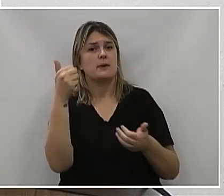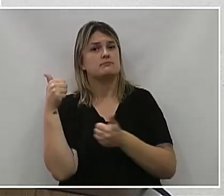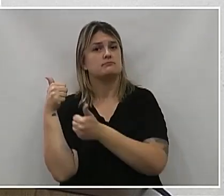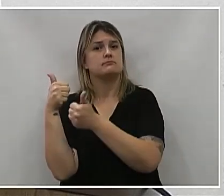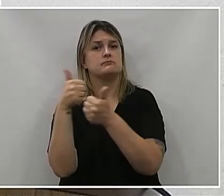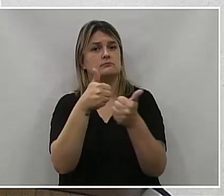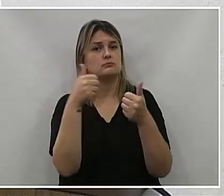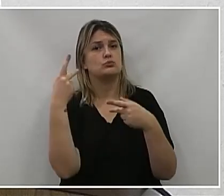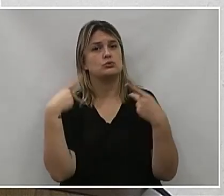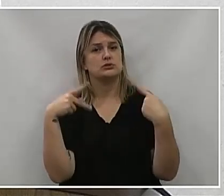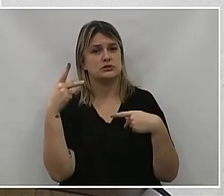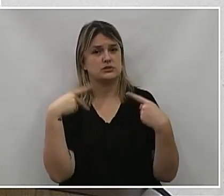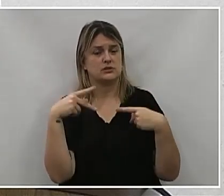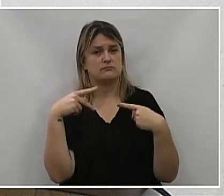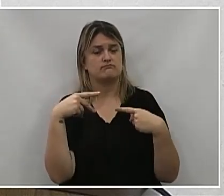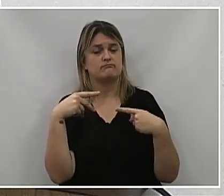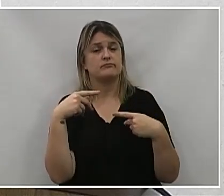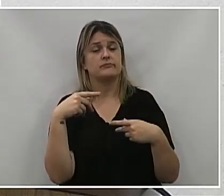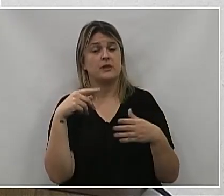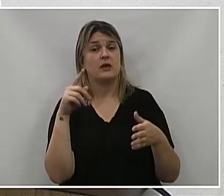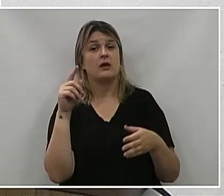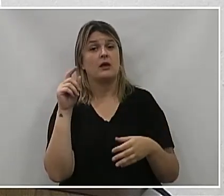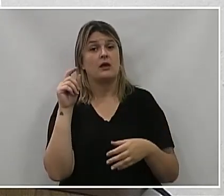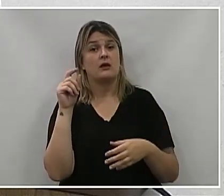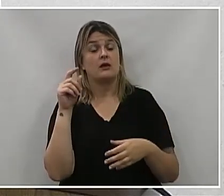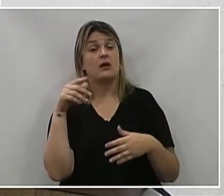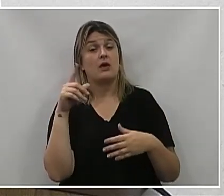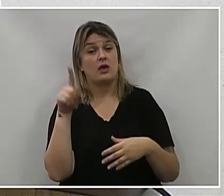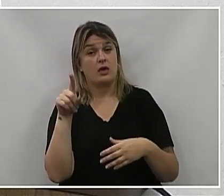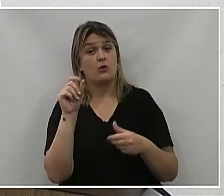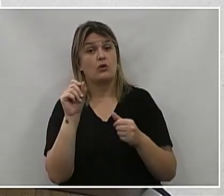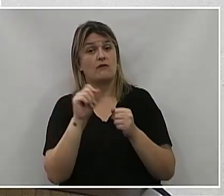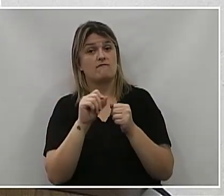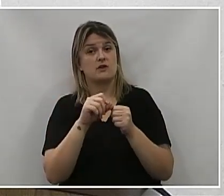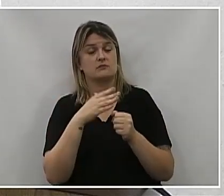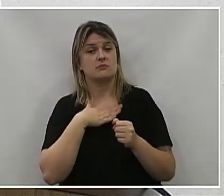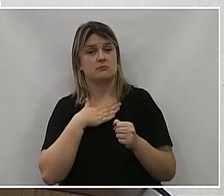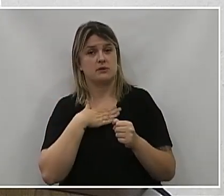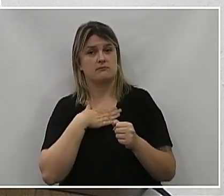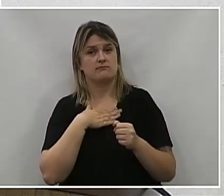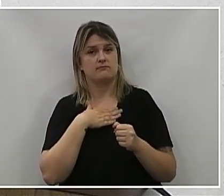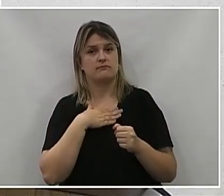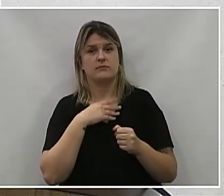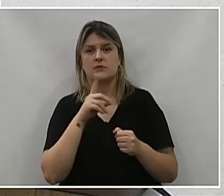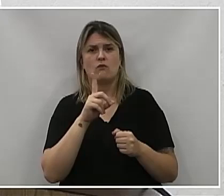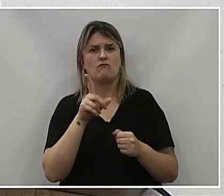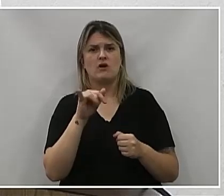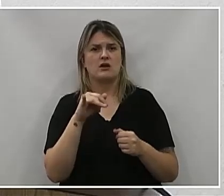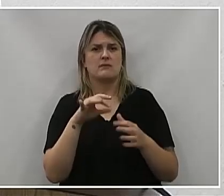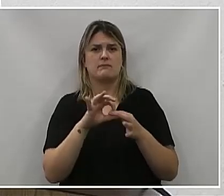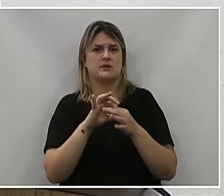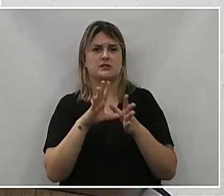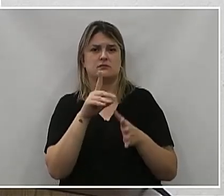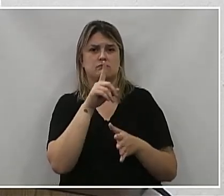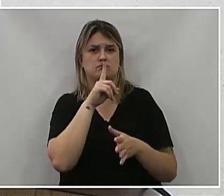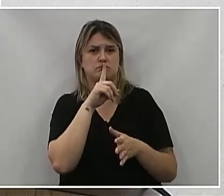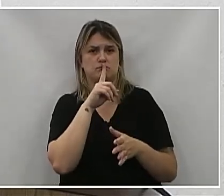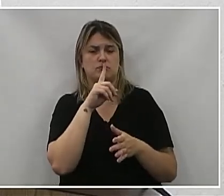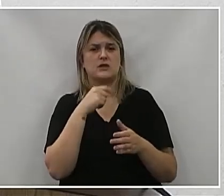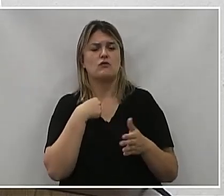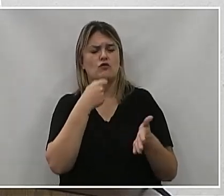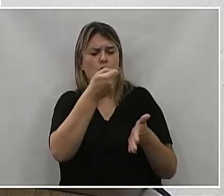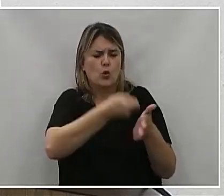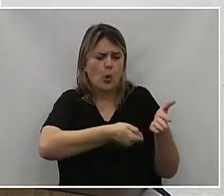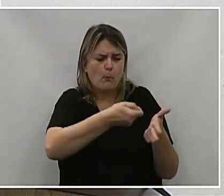perseguição política. E é isso que eles estão fazendo comigo. Isso não vai me calar, isso vai me fazer com que eu